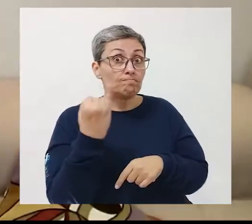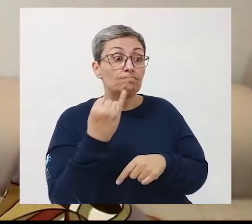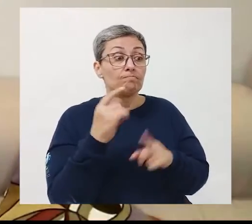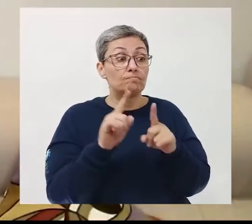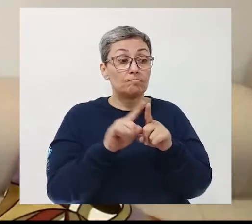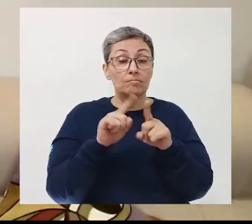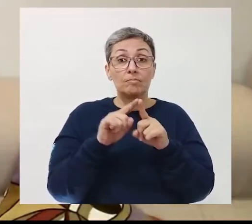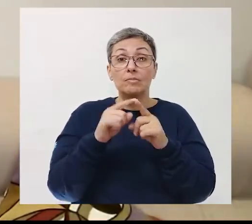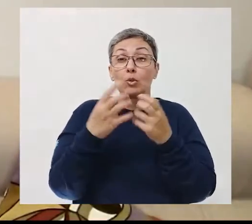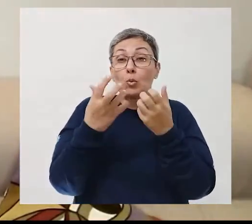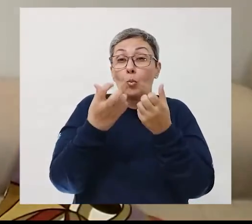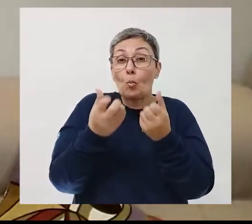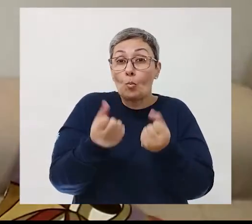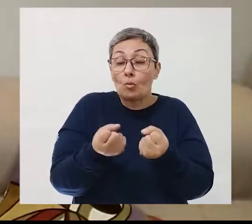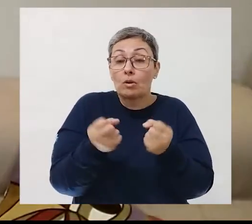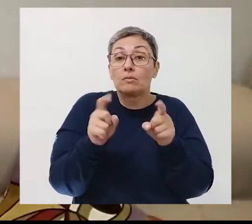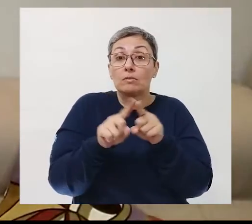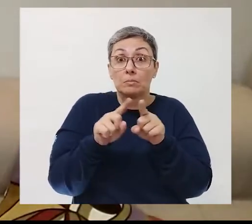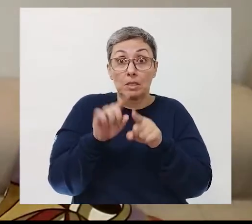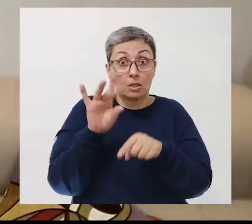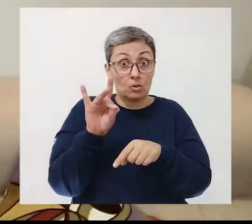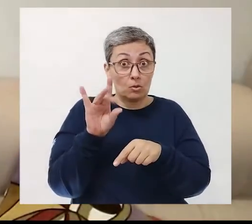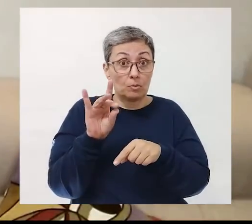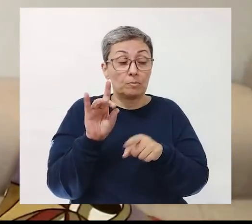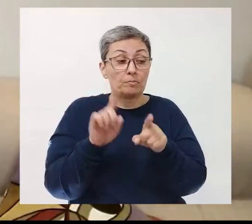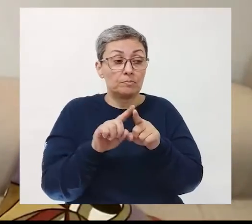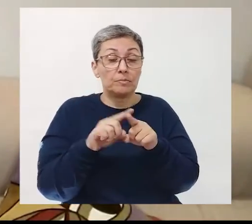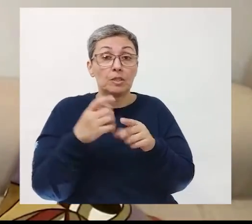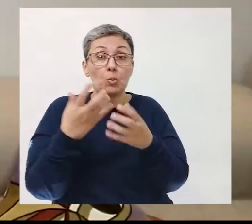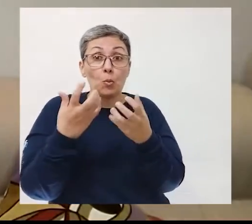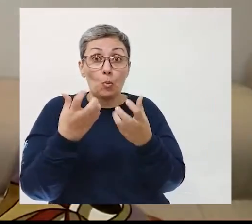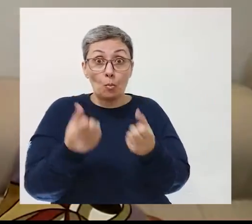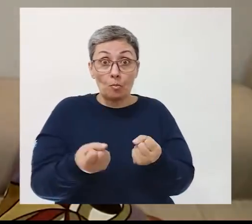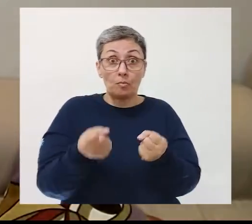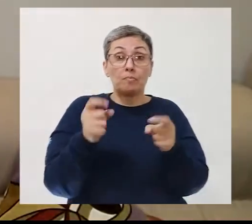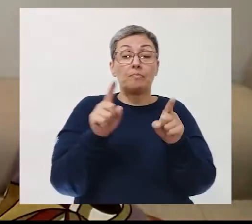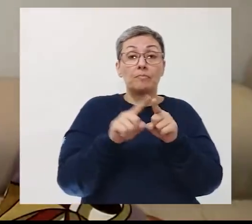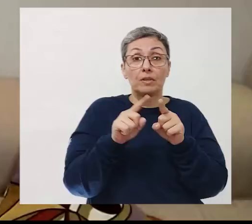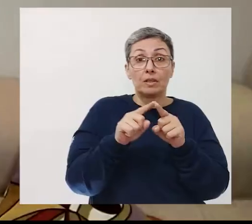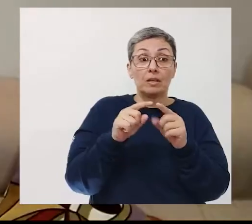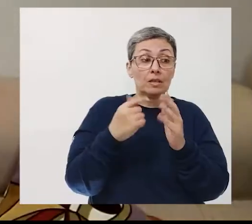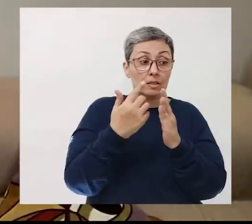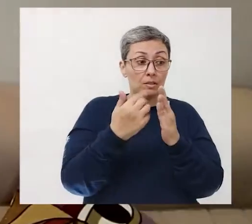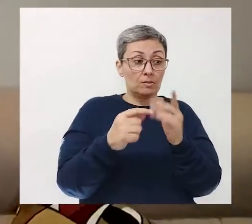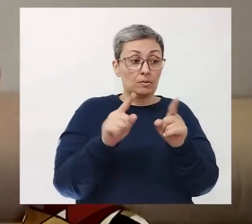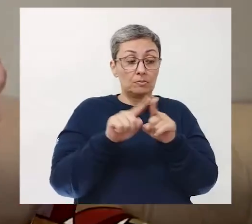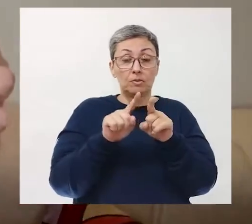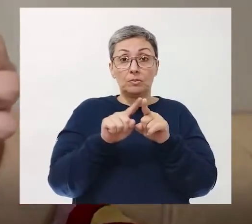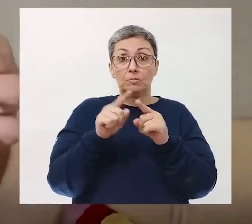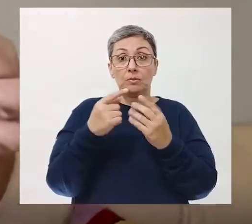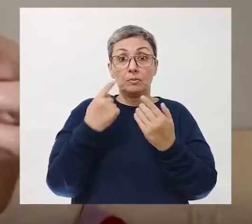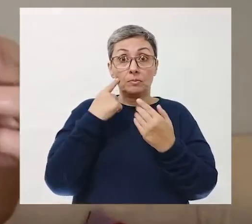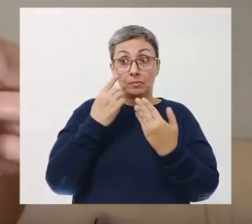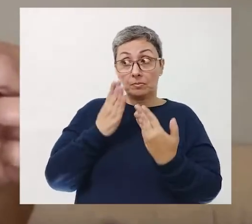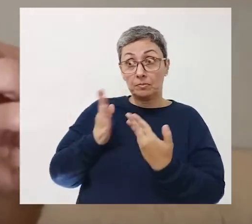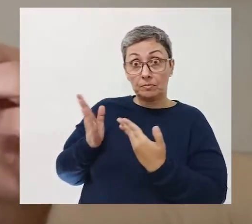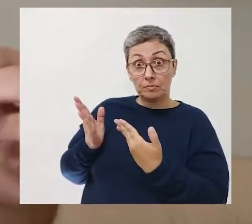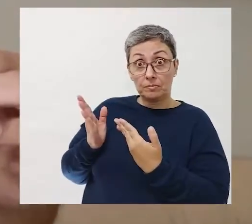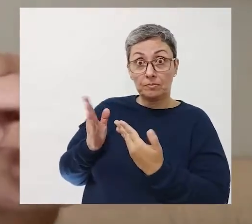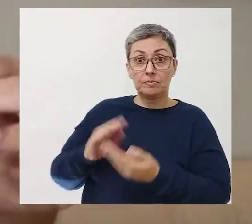deixar secar bem a cola, tá? A cola fica bem sequinha e aí o desenho fica assim.